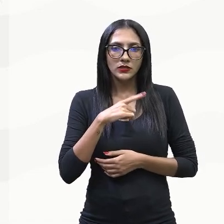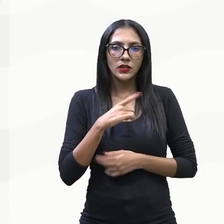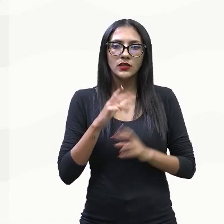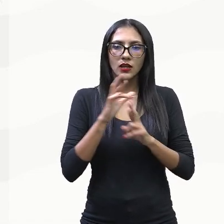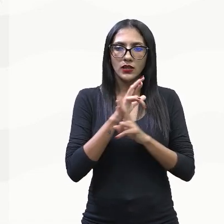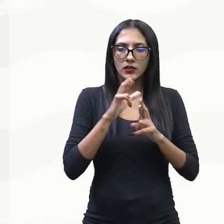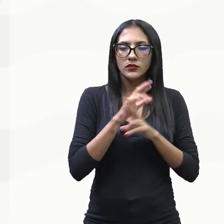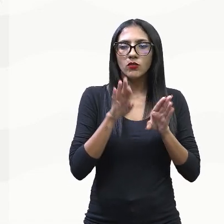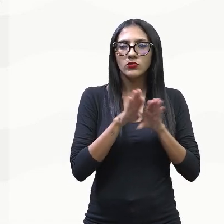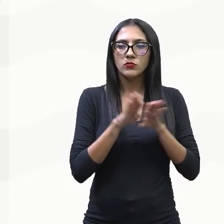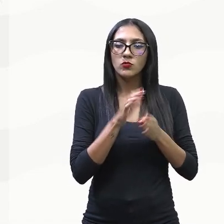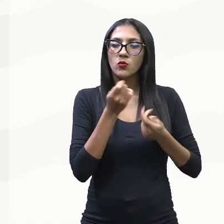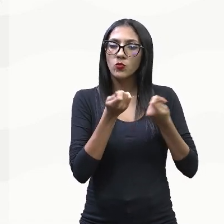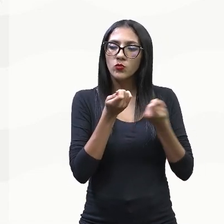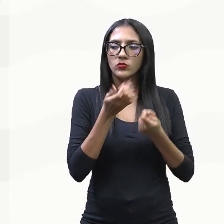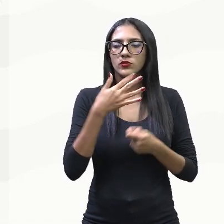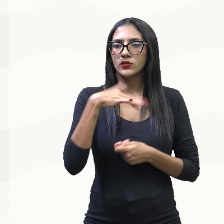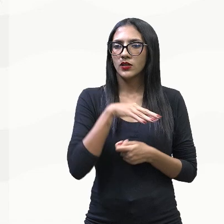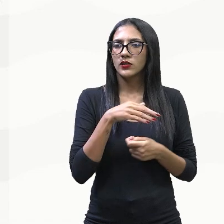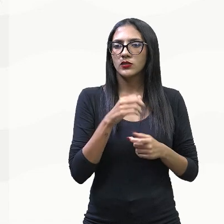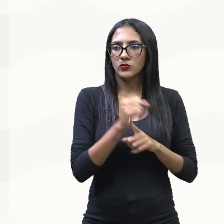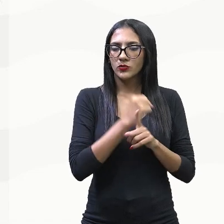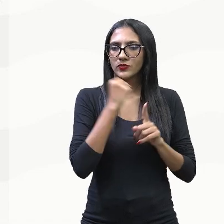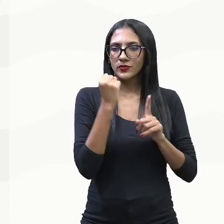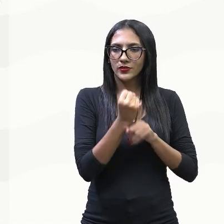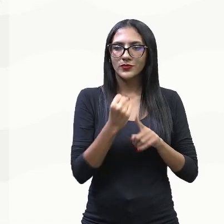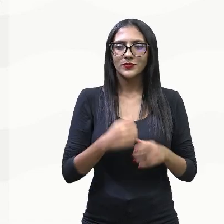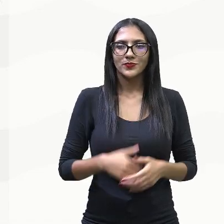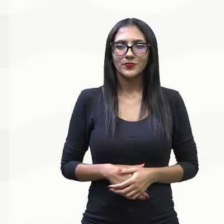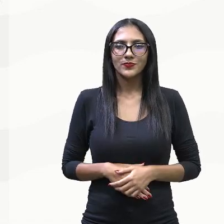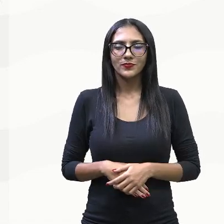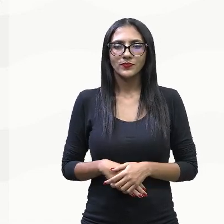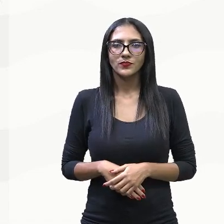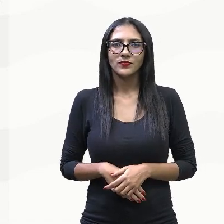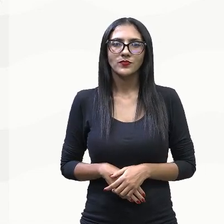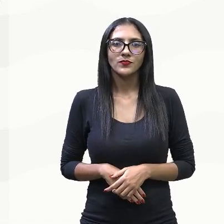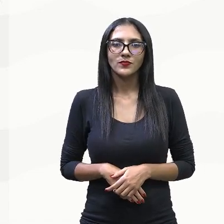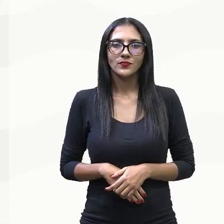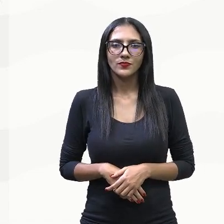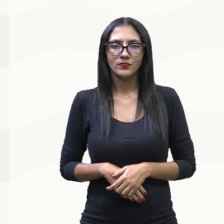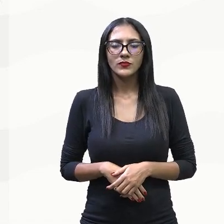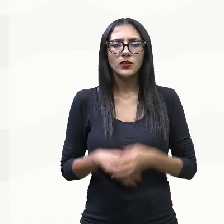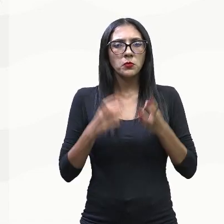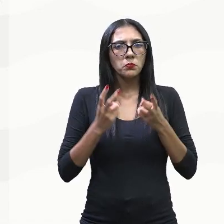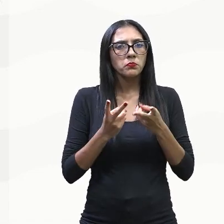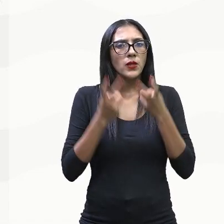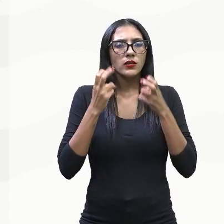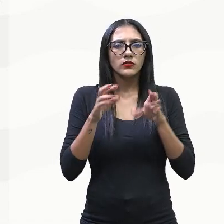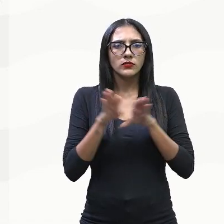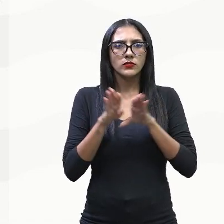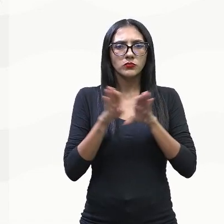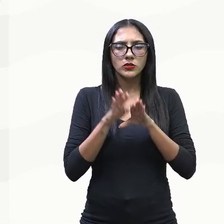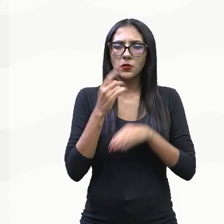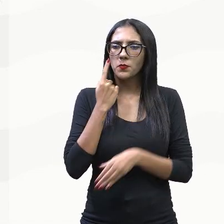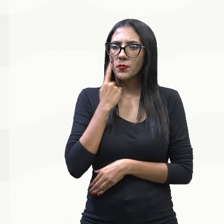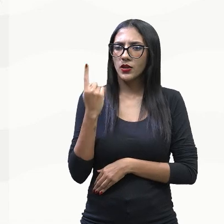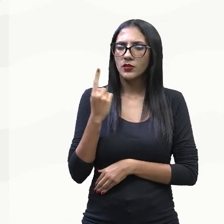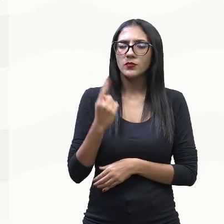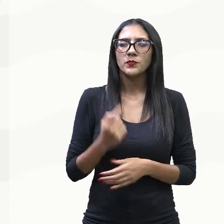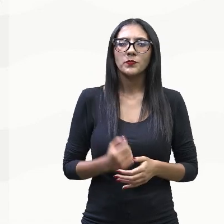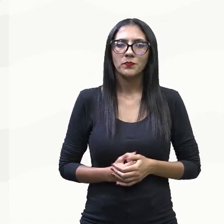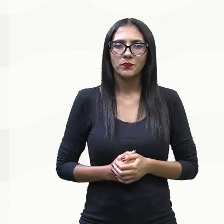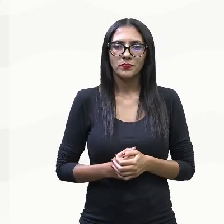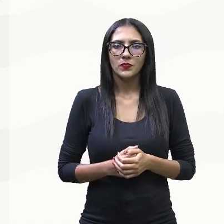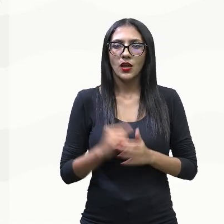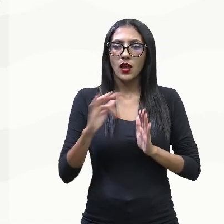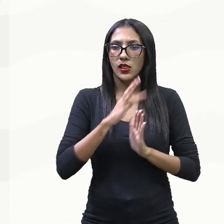moldam a dinâmica de uma sociedade. Não é isso, professora Simone? Exatamente. E observando aí o gráfico, professor, na Amazônia